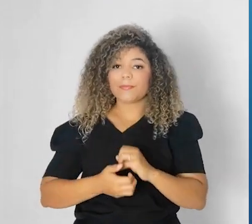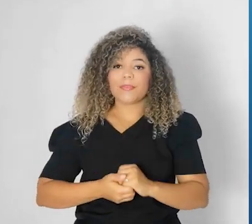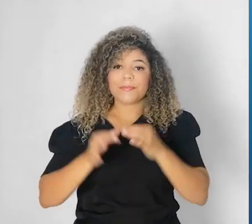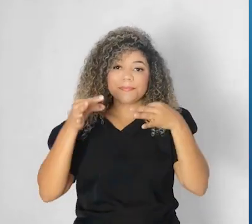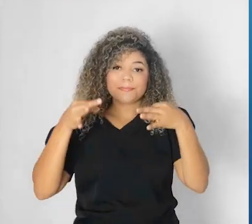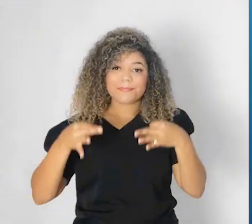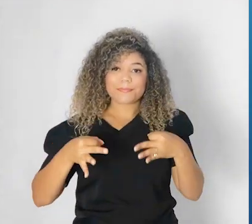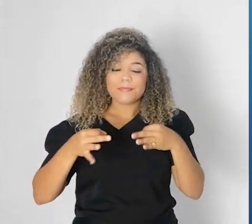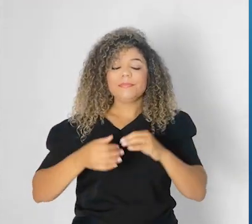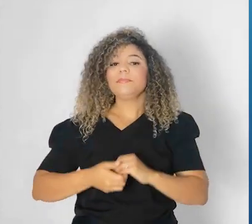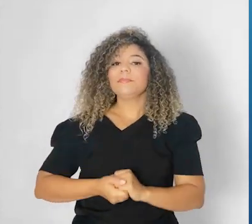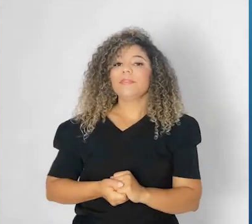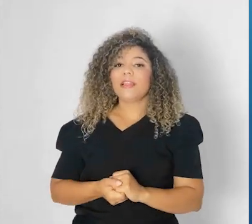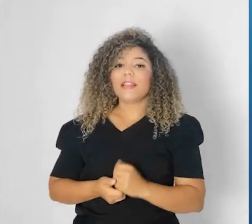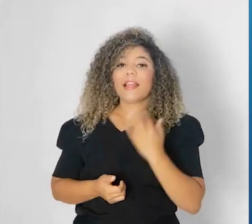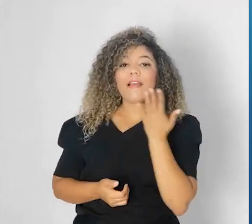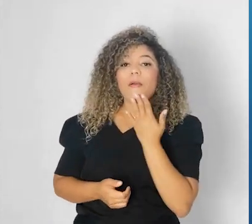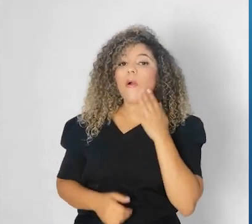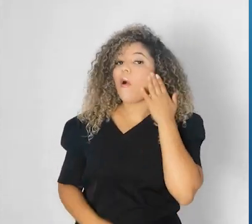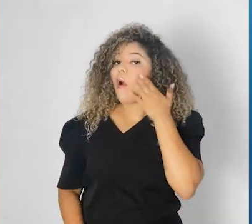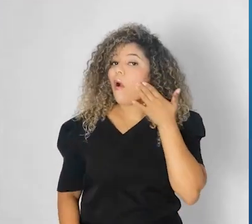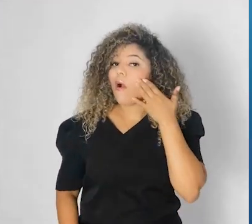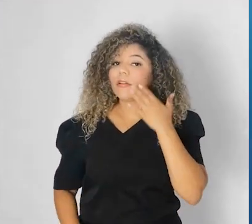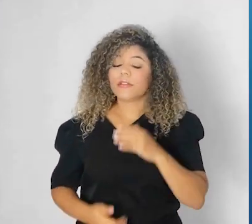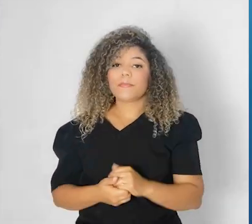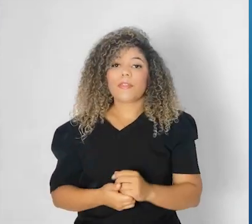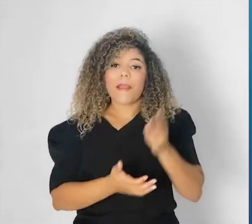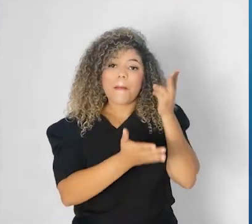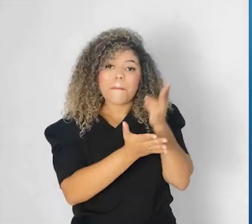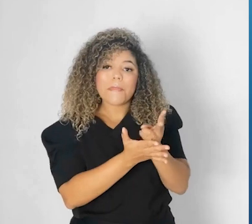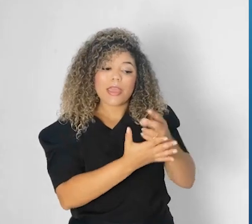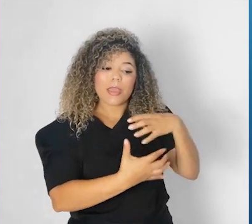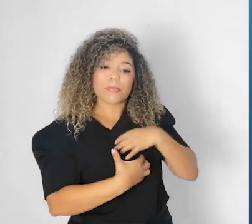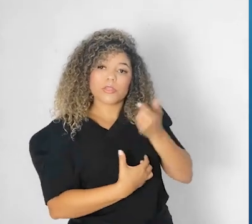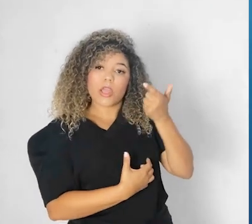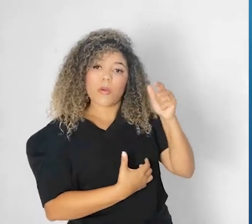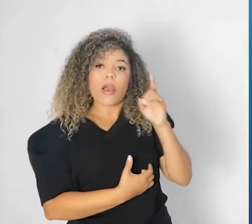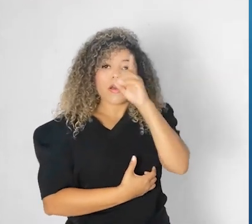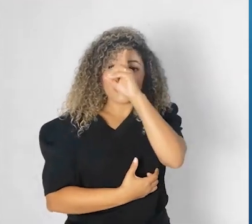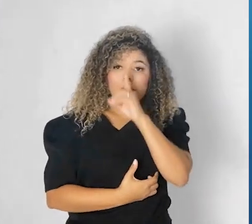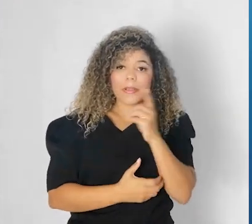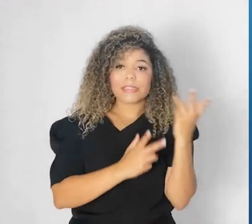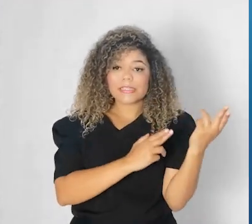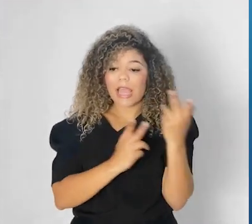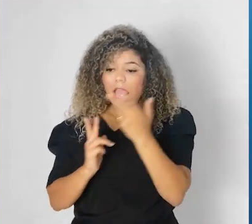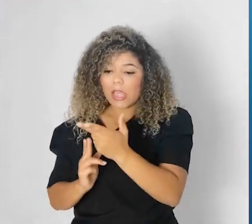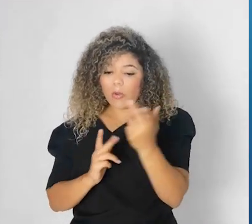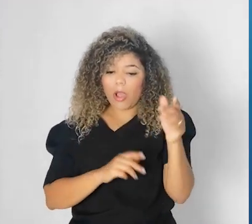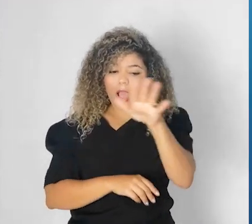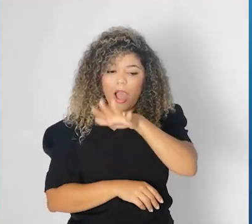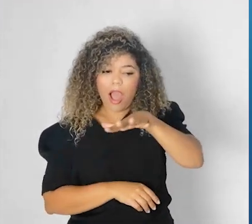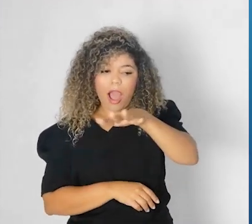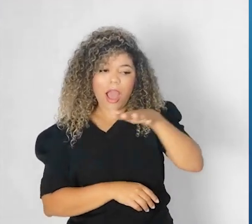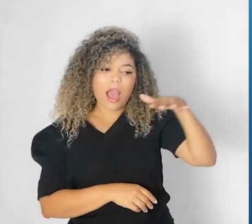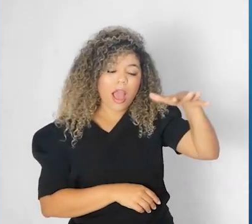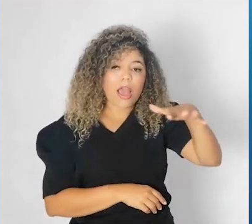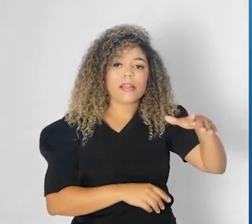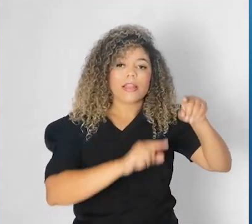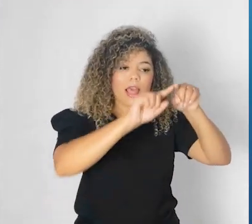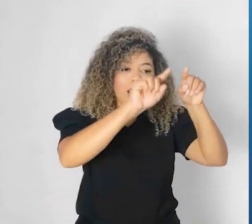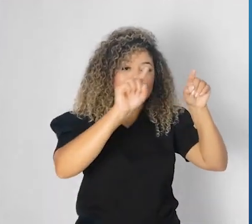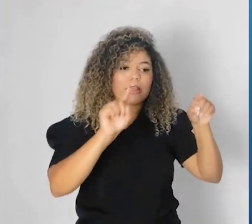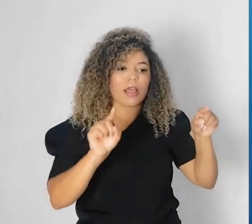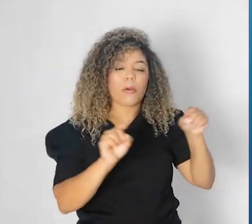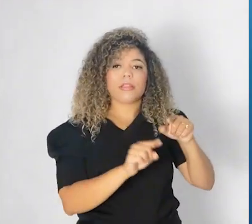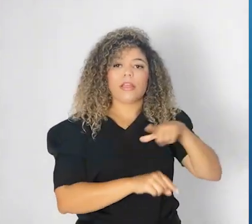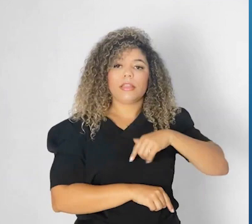certo? Em rosa. E vamos fazer a mesma coisa com a outra. Se eles são iguais o perímetro, então aqui no quadrado eu tenho y